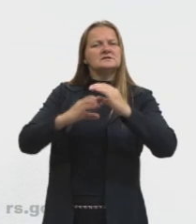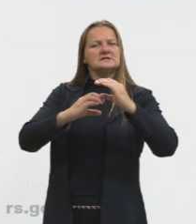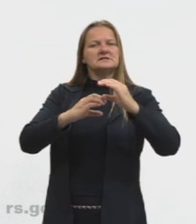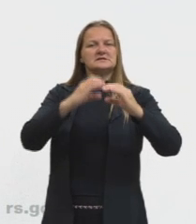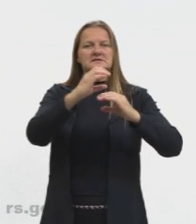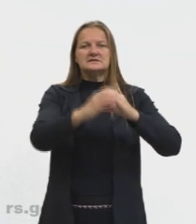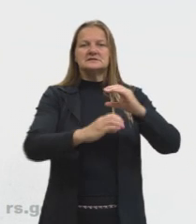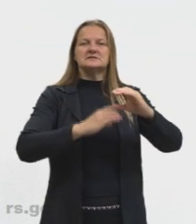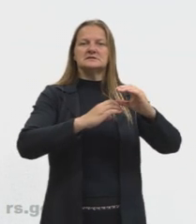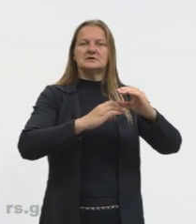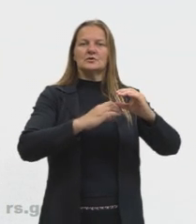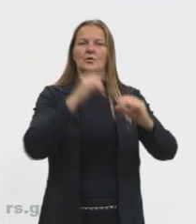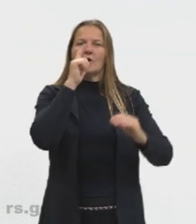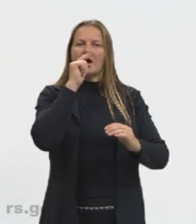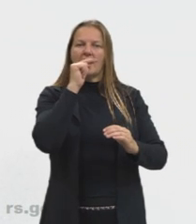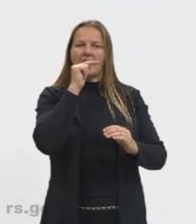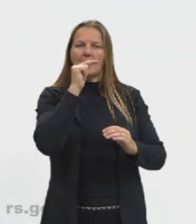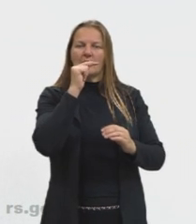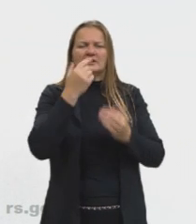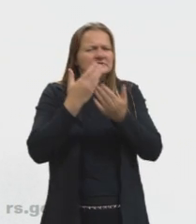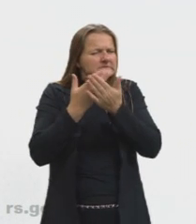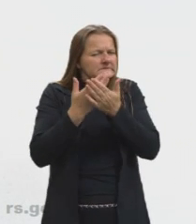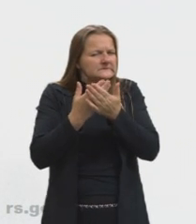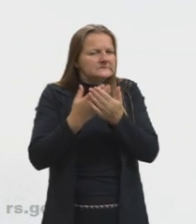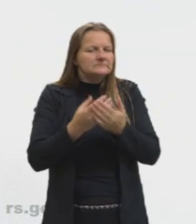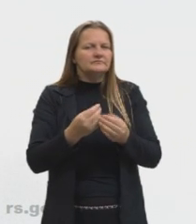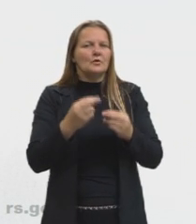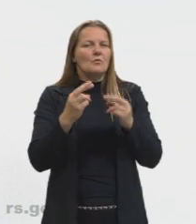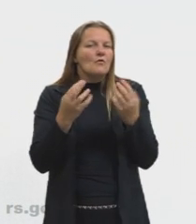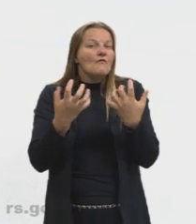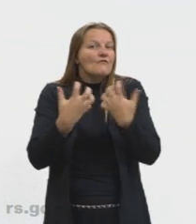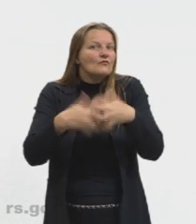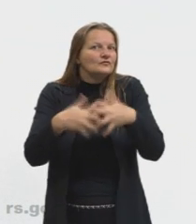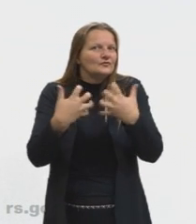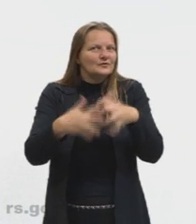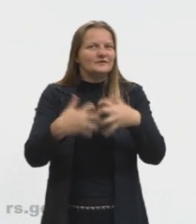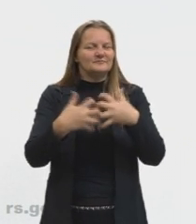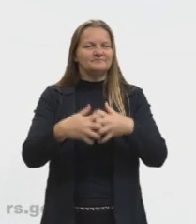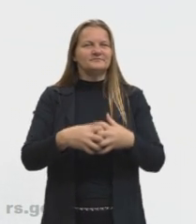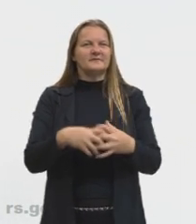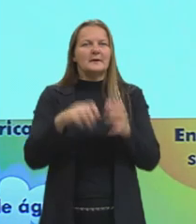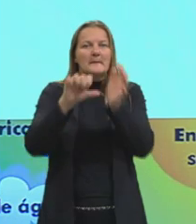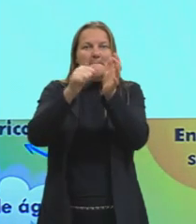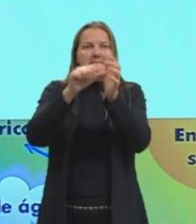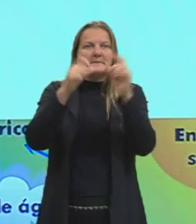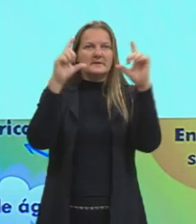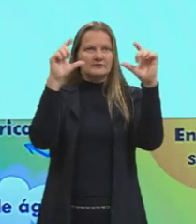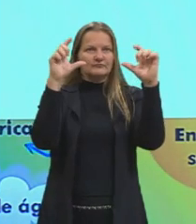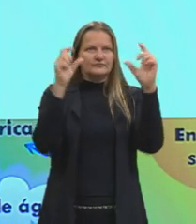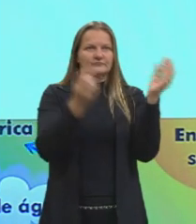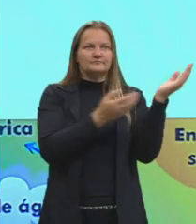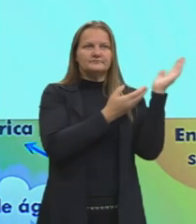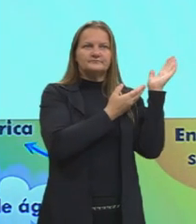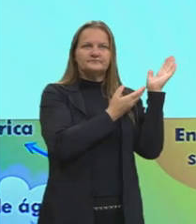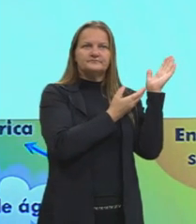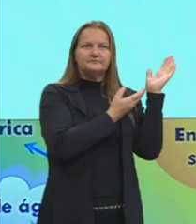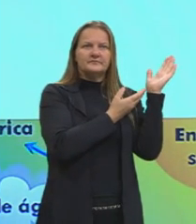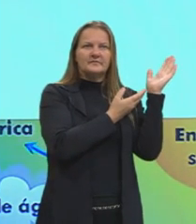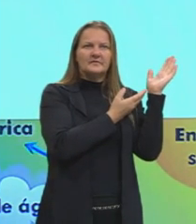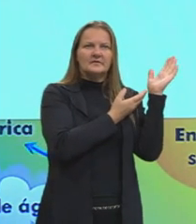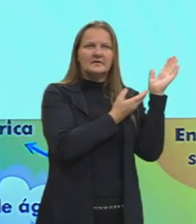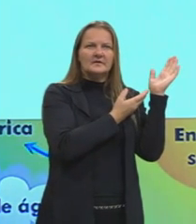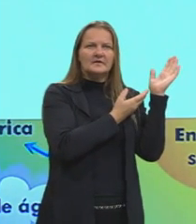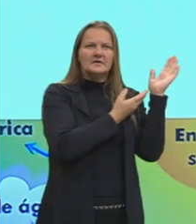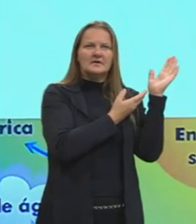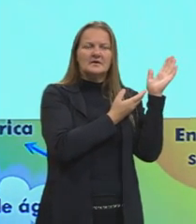bom a primeira aqui de cima né Vamos mostrar essa primeira é igual a segunda aqui mas vou mostrar né Nós temos várias